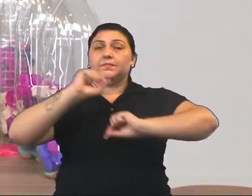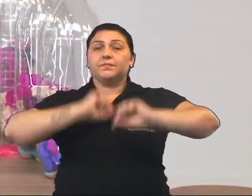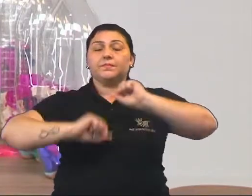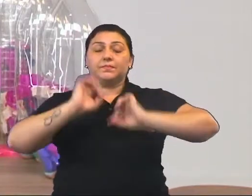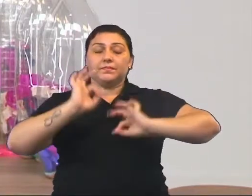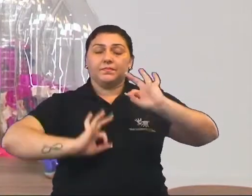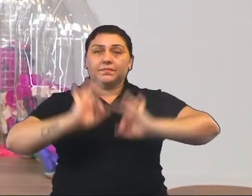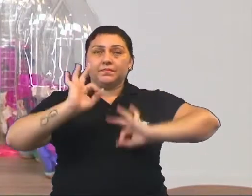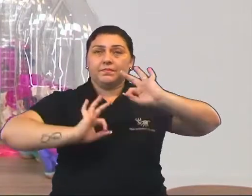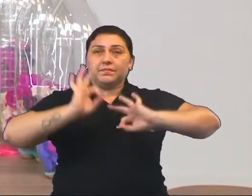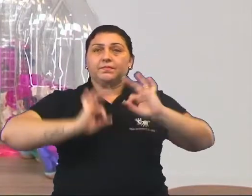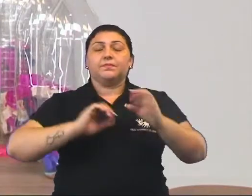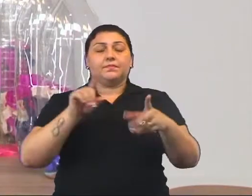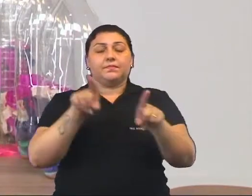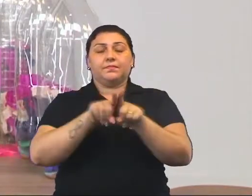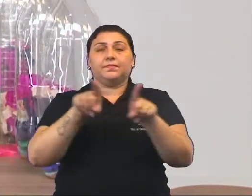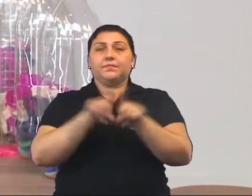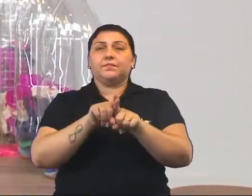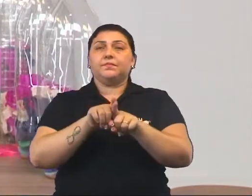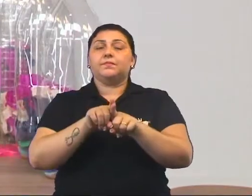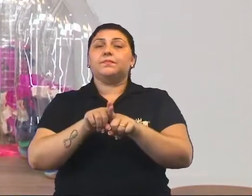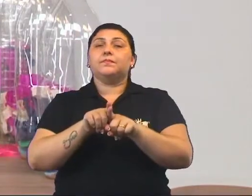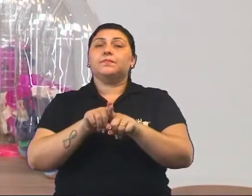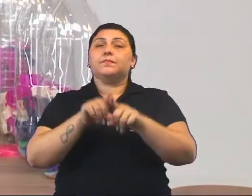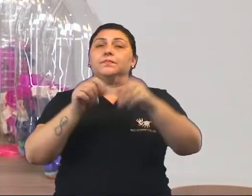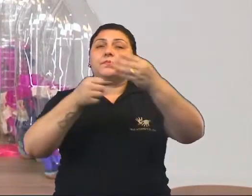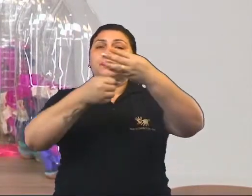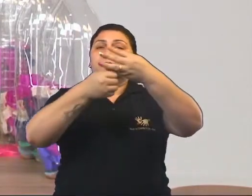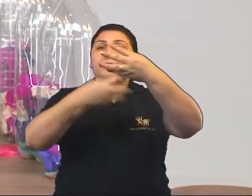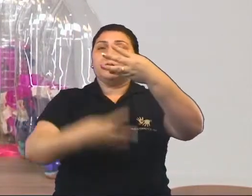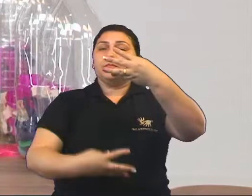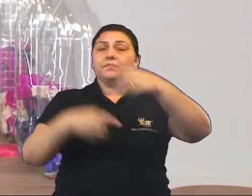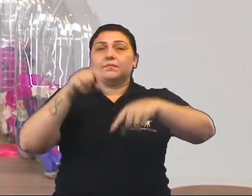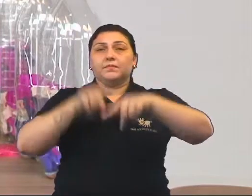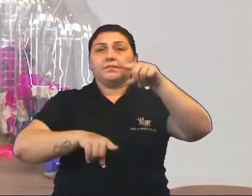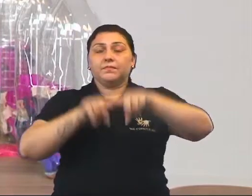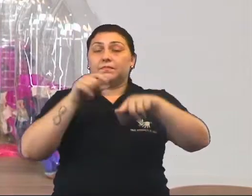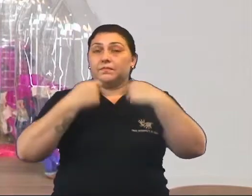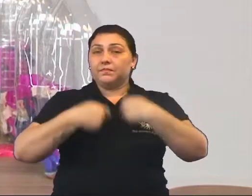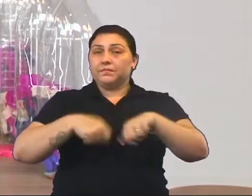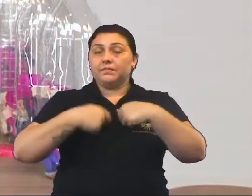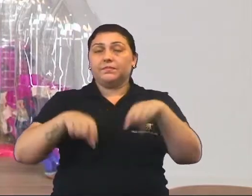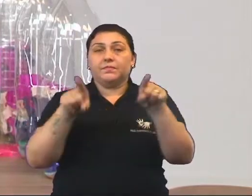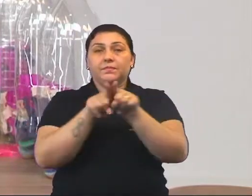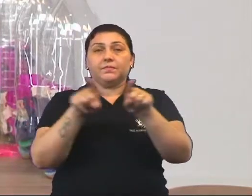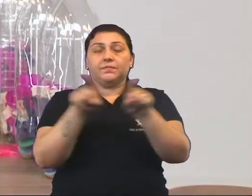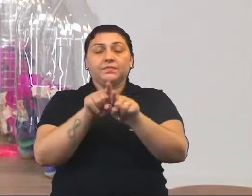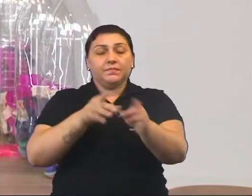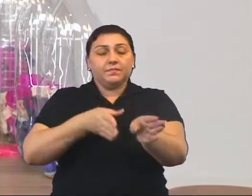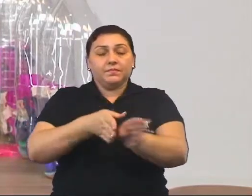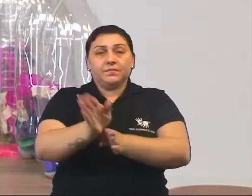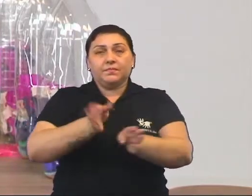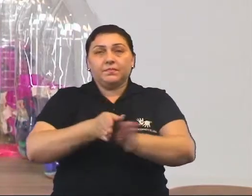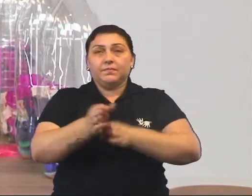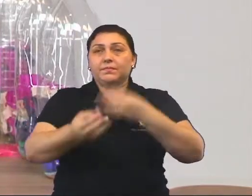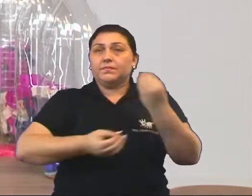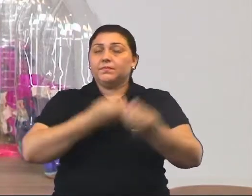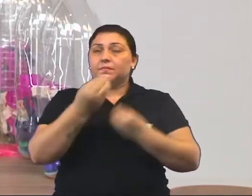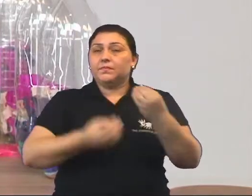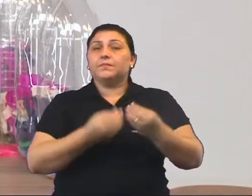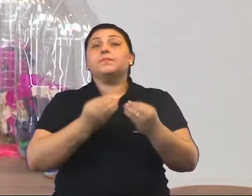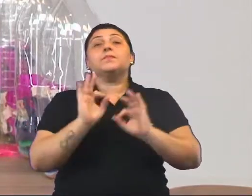vamos montar. Ele também tem a lista de materiais necessários e também as orientações de